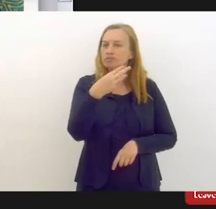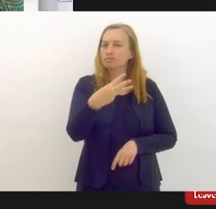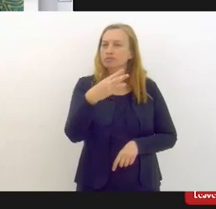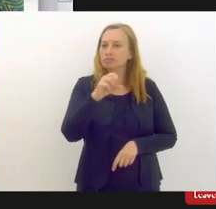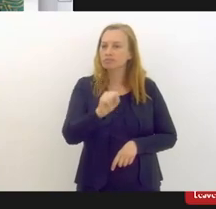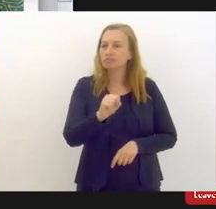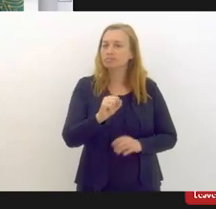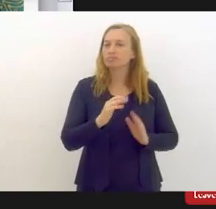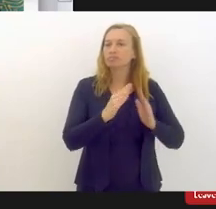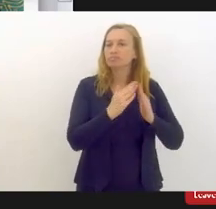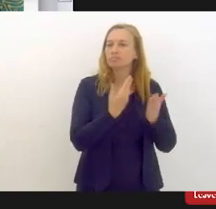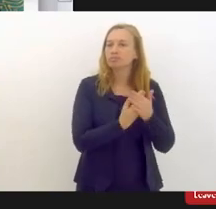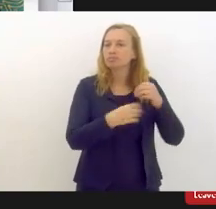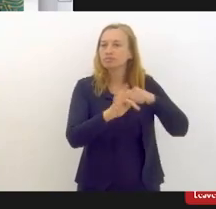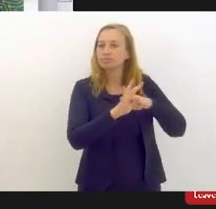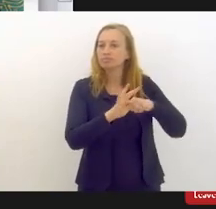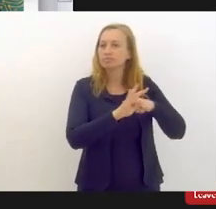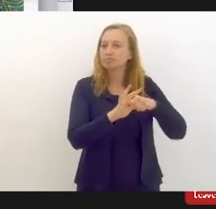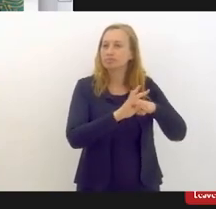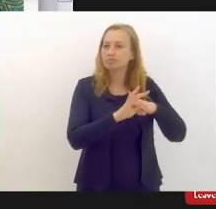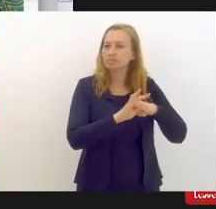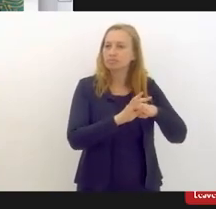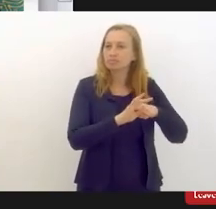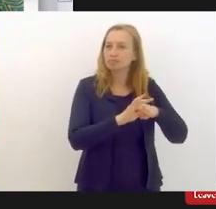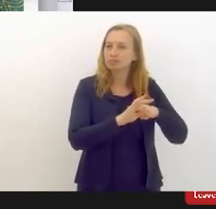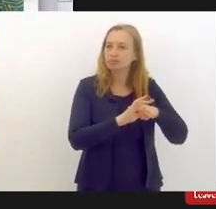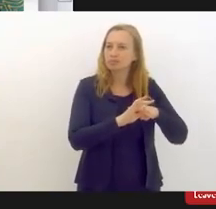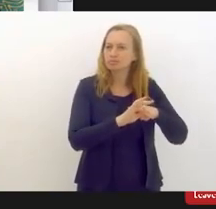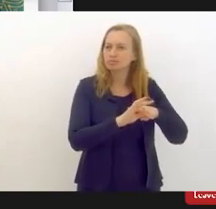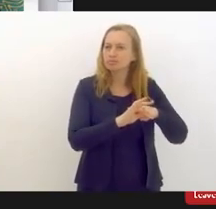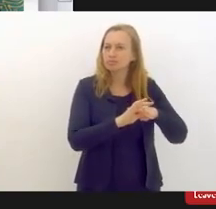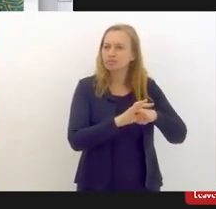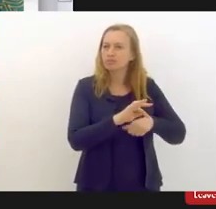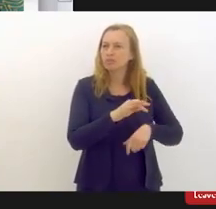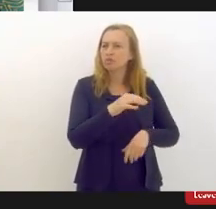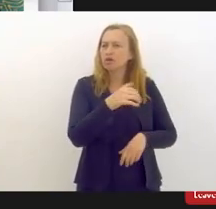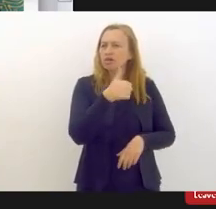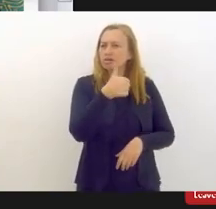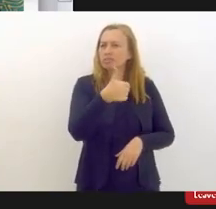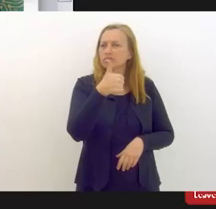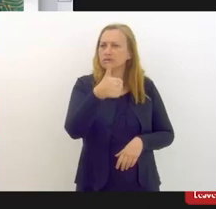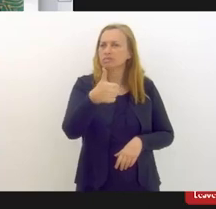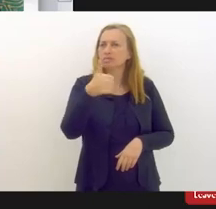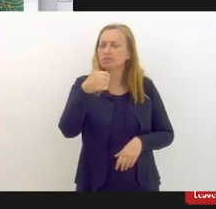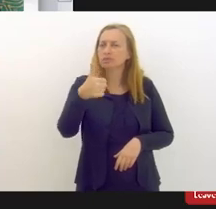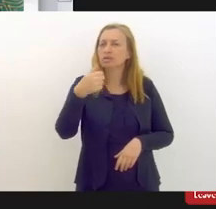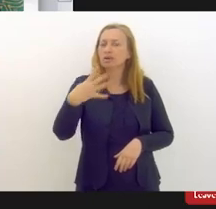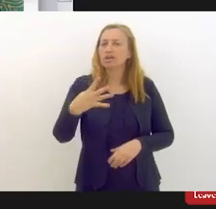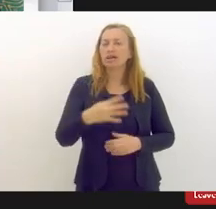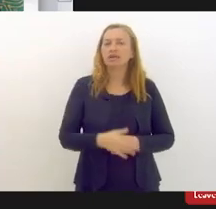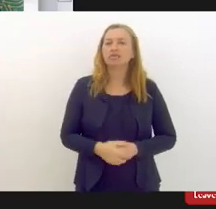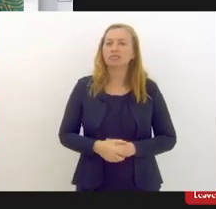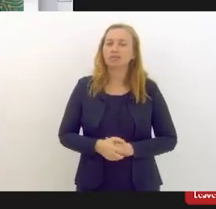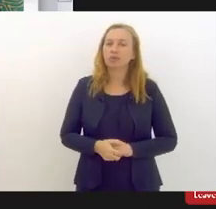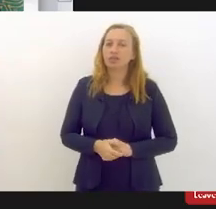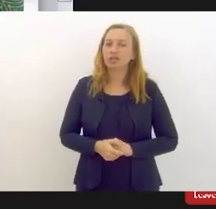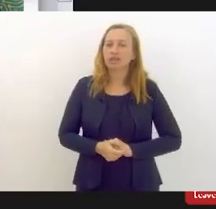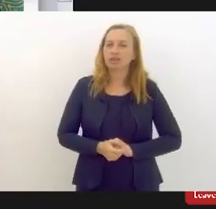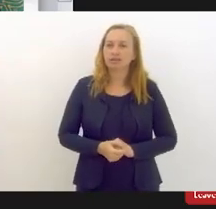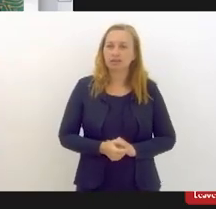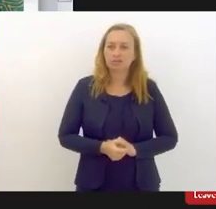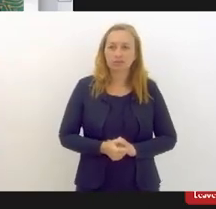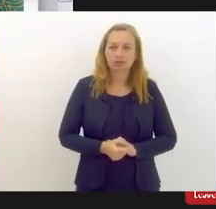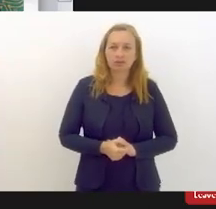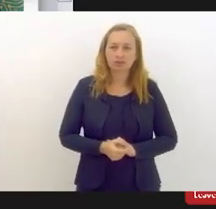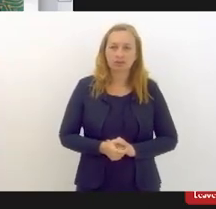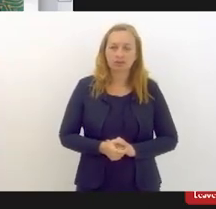1.114. Escolas com quadra poliesportiva descobertas, aí separamos com o item, né?